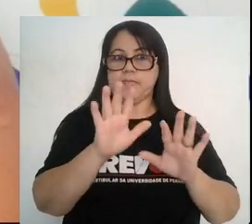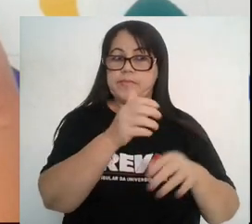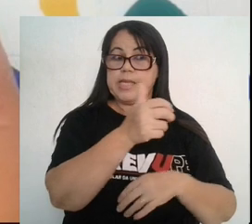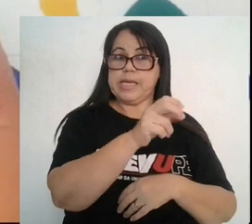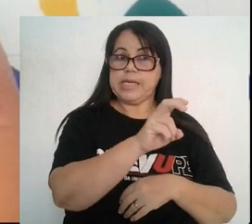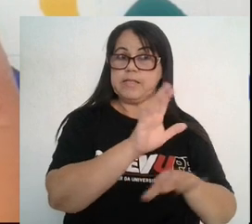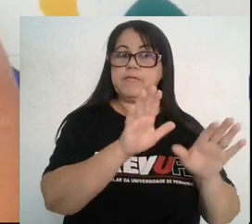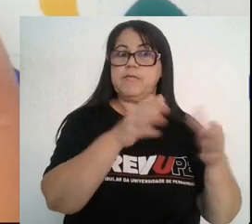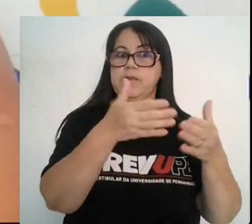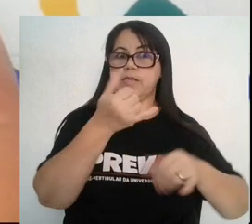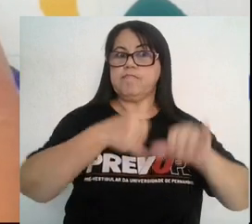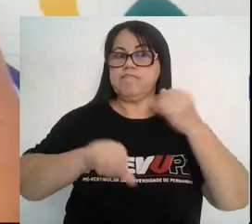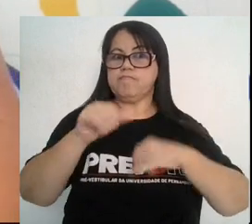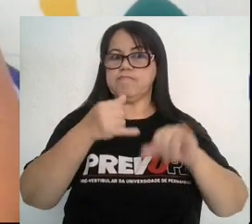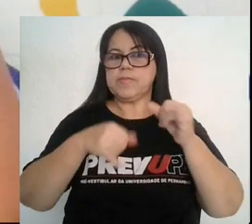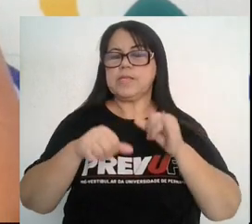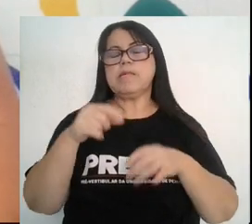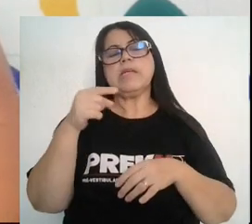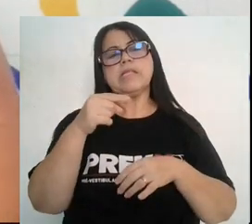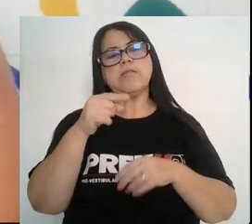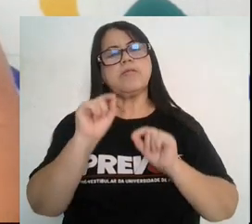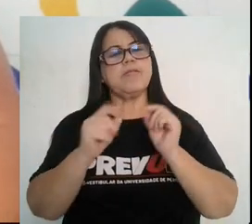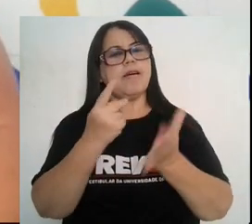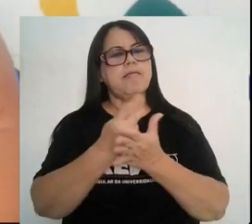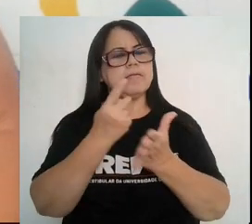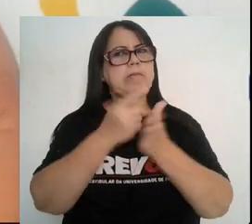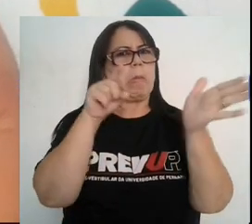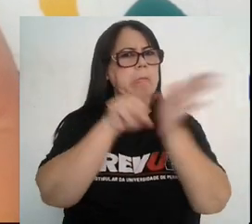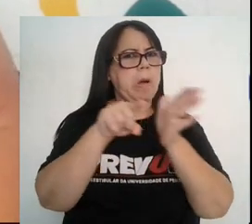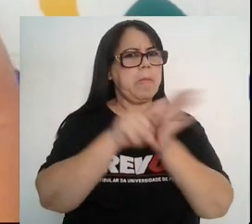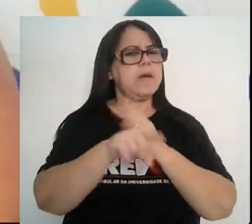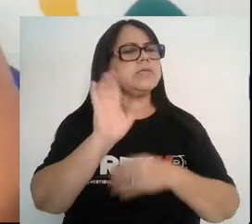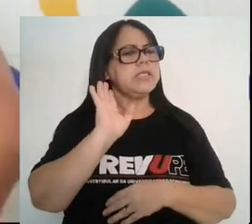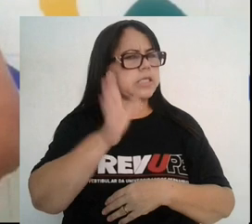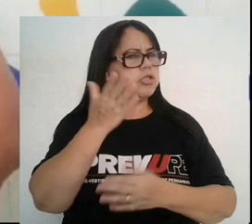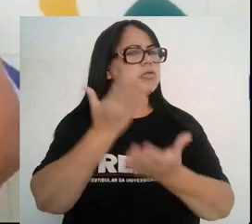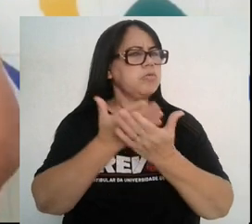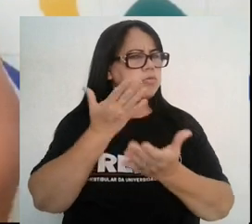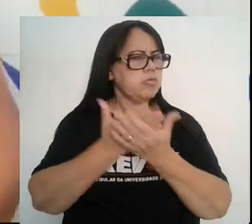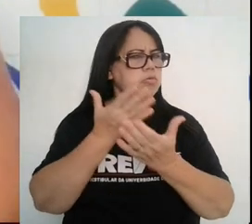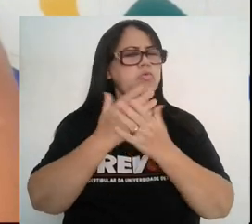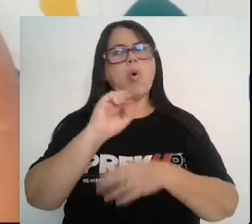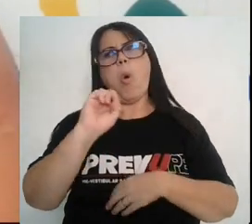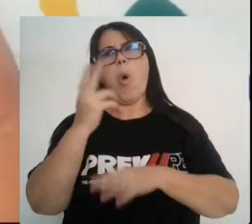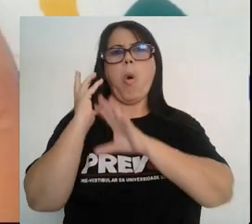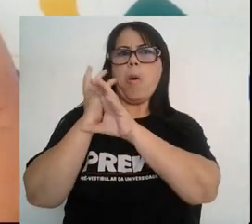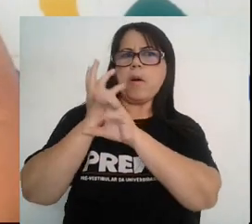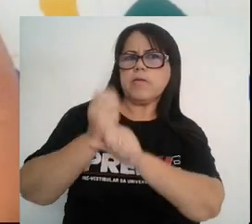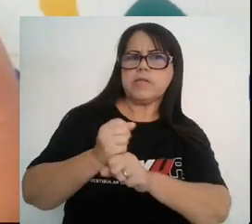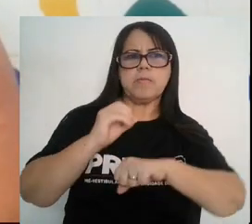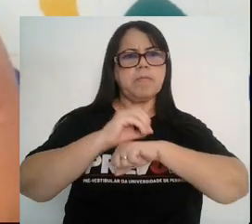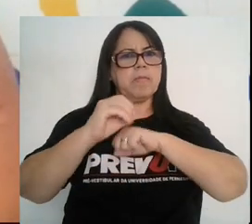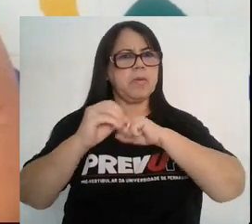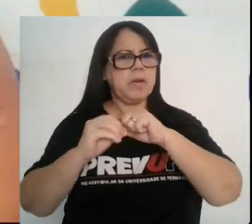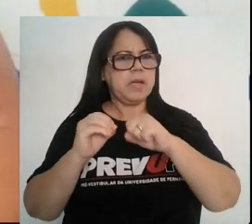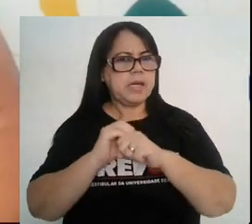15 serão de química. Espere nesse dia questões que você já estudou ou revisou, como